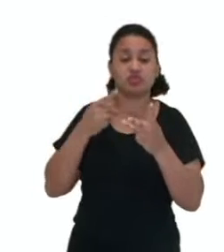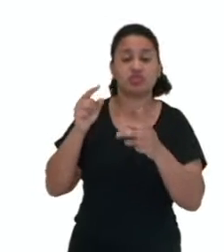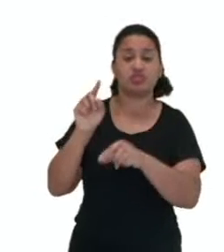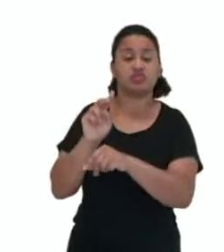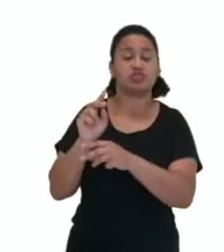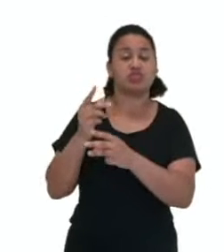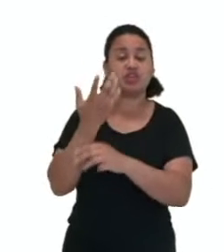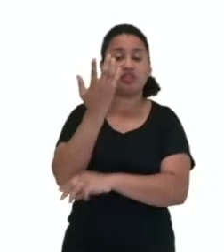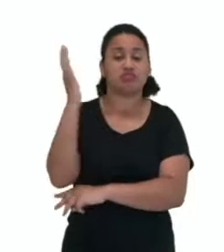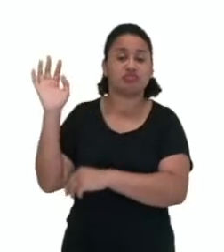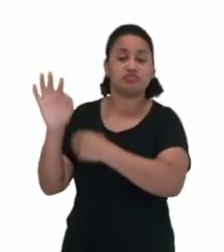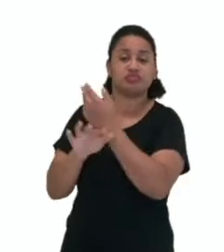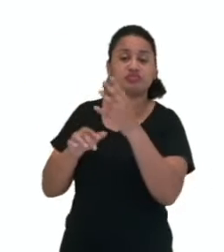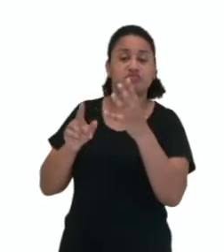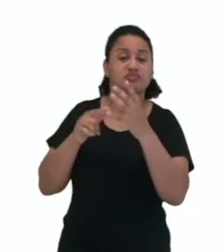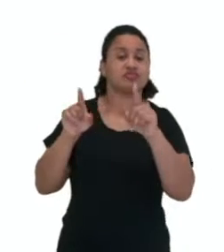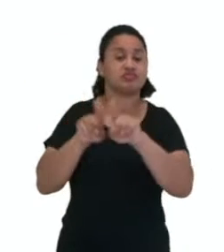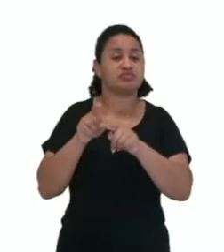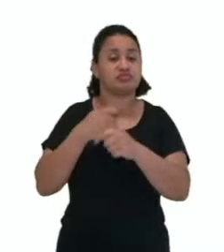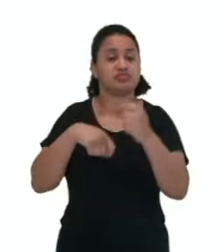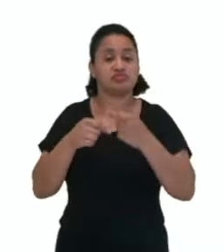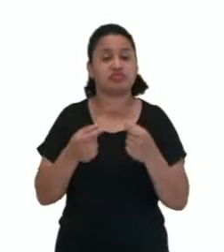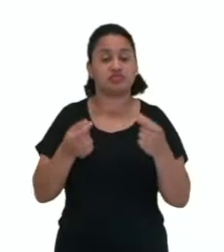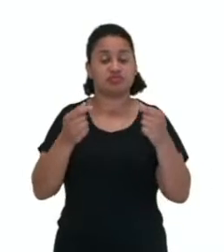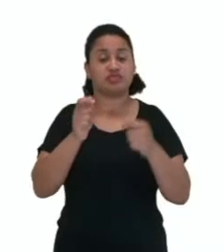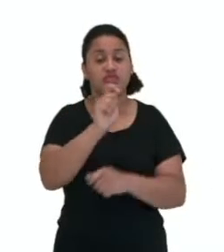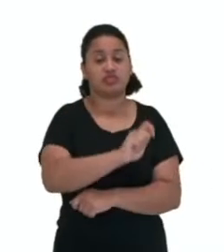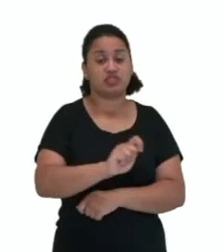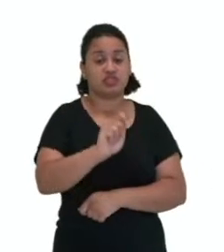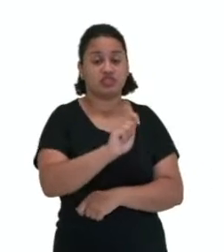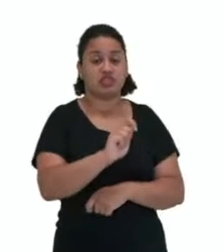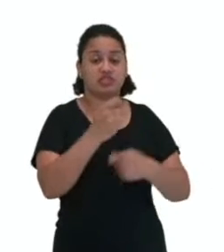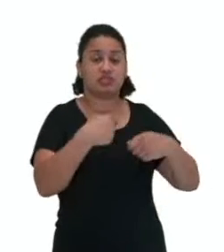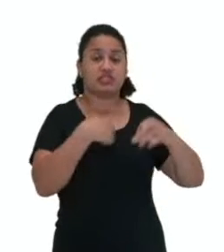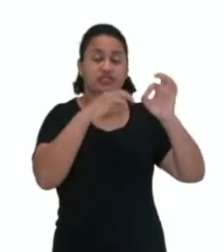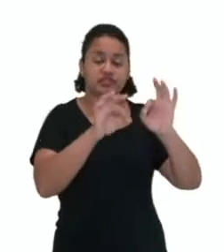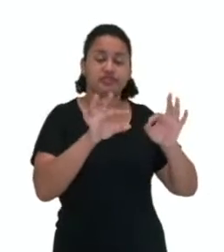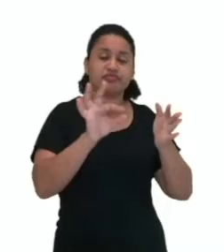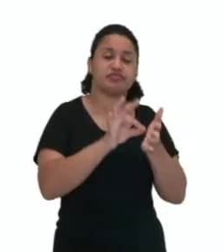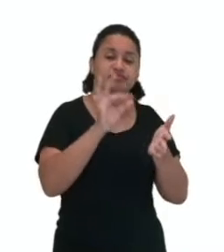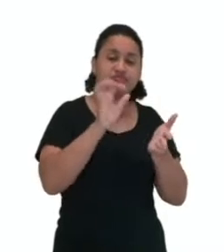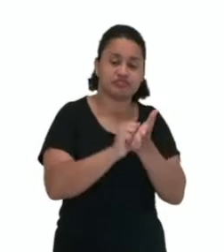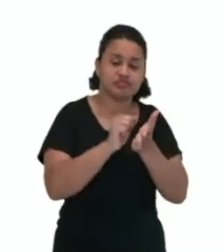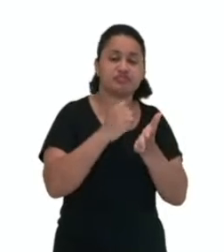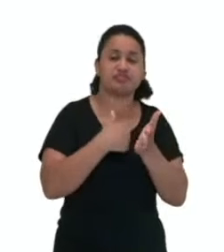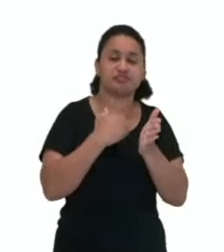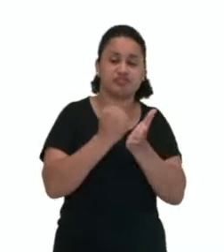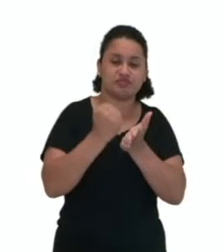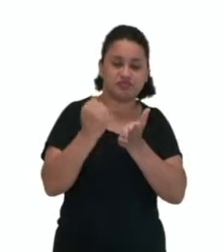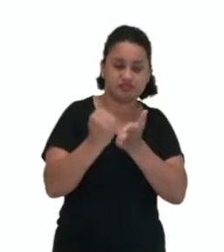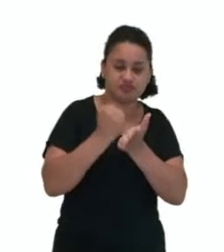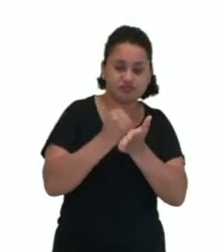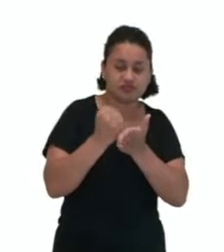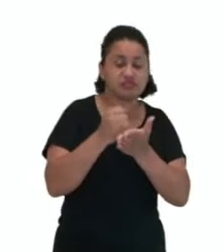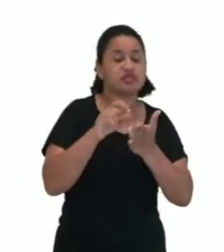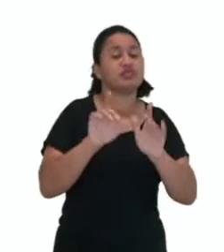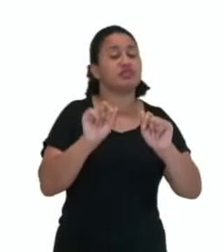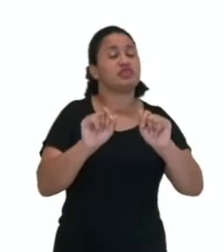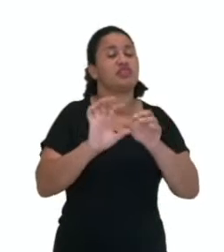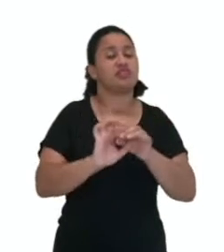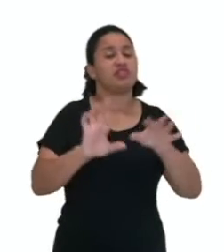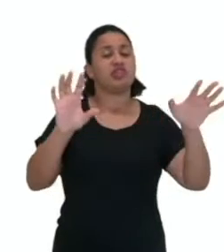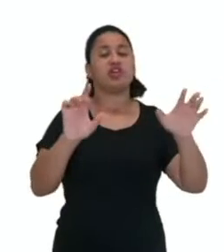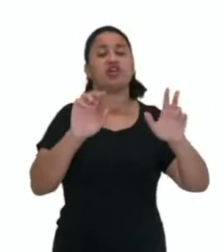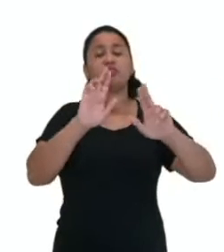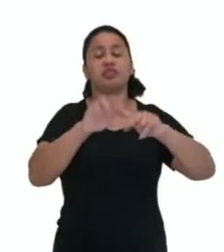e econômica. Uma associação precisa ser adequadamente registrada em cartório e constituída livremente pela